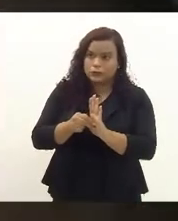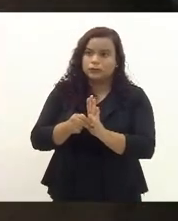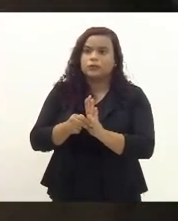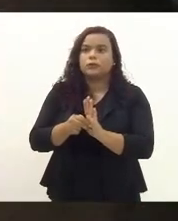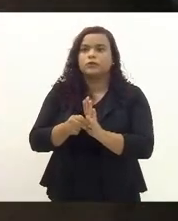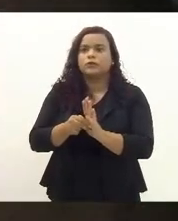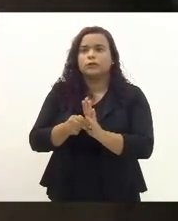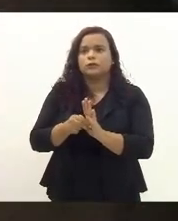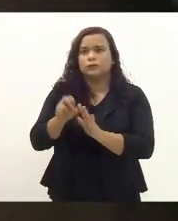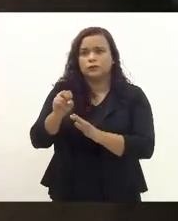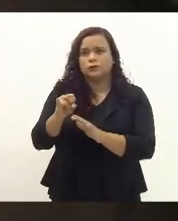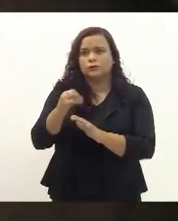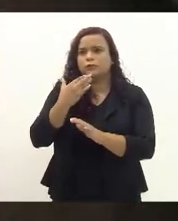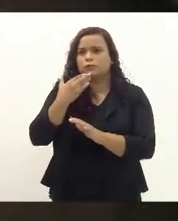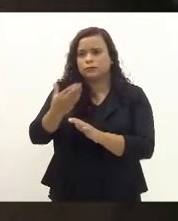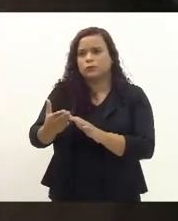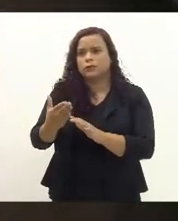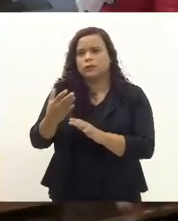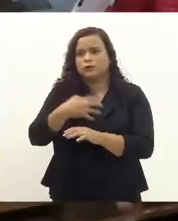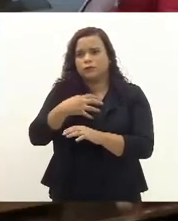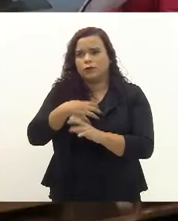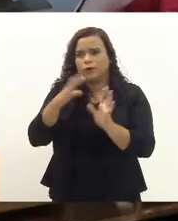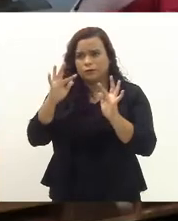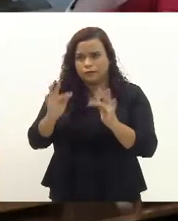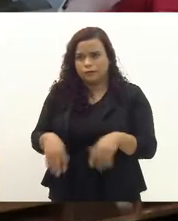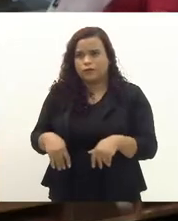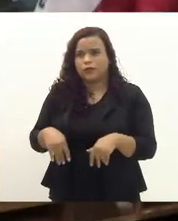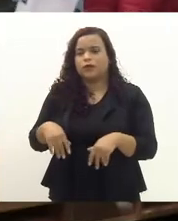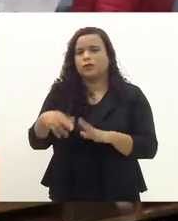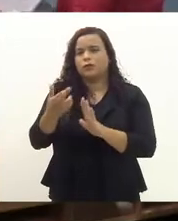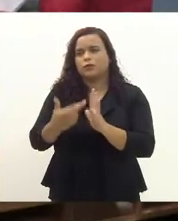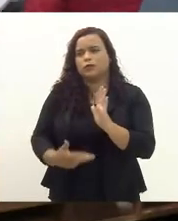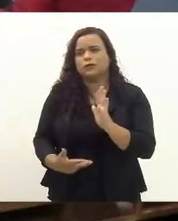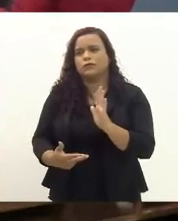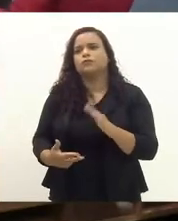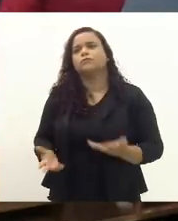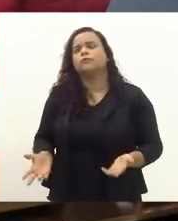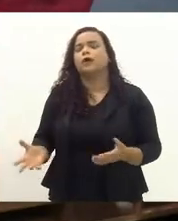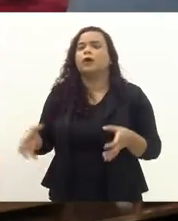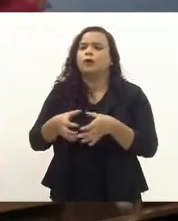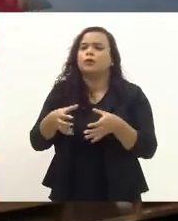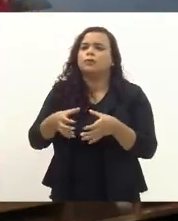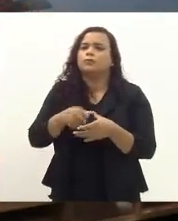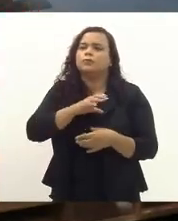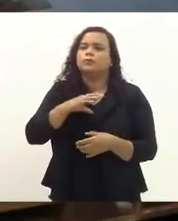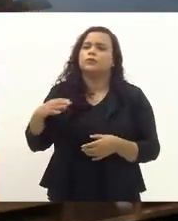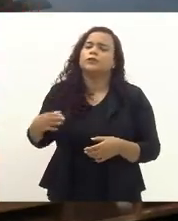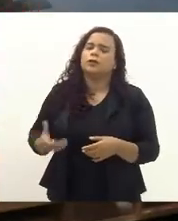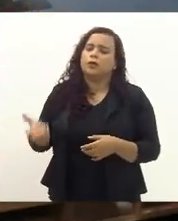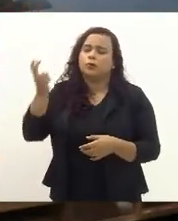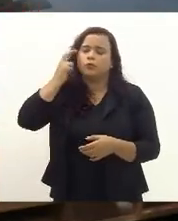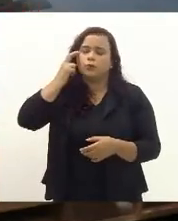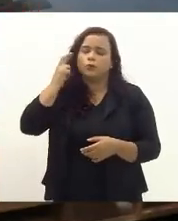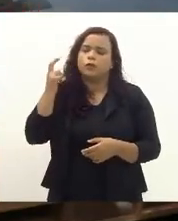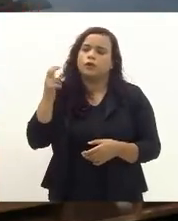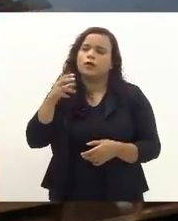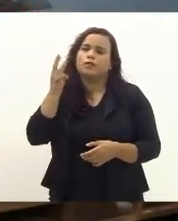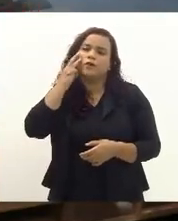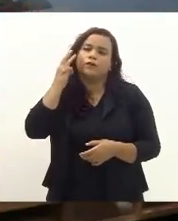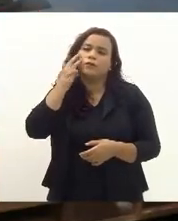quer concluído do substantivo forma final de redação que a presidência difere pela comissão de cultura da deputada o waldeck carneiro